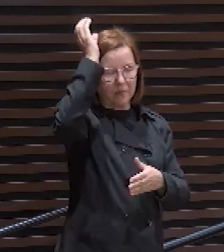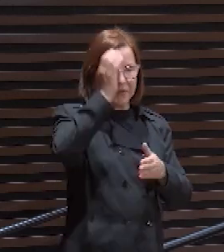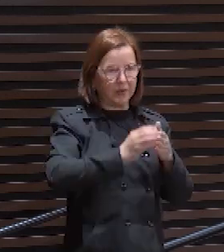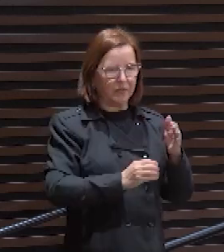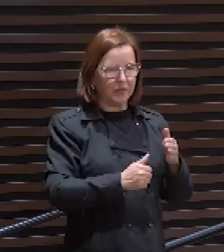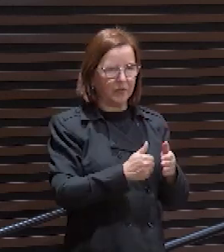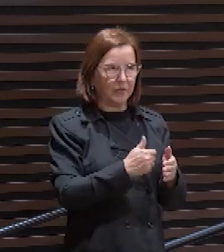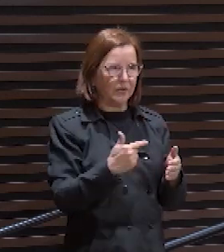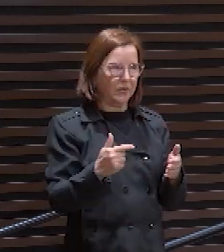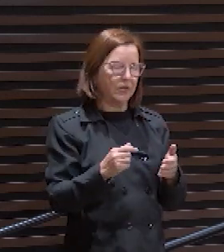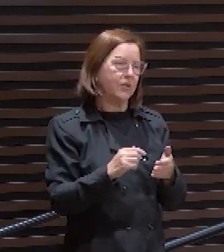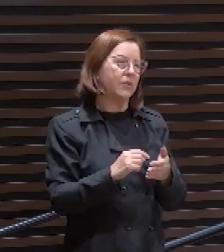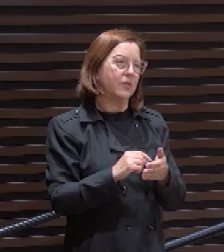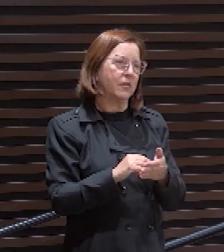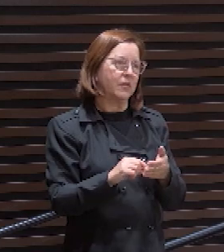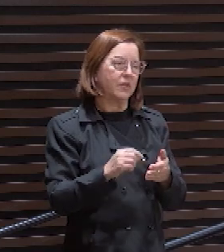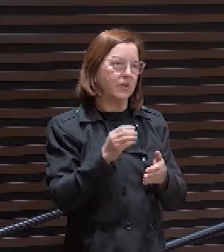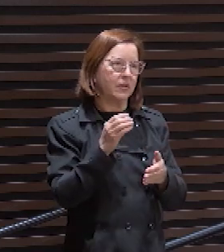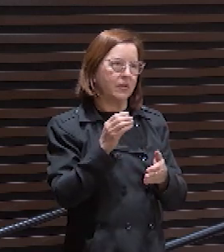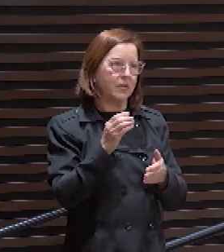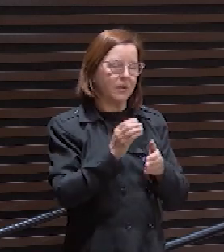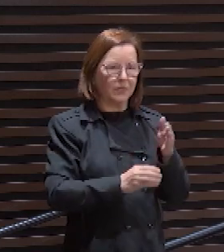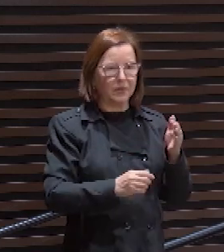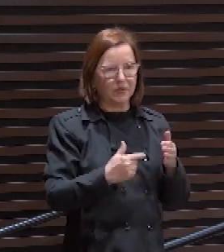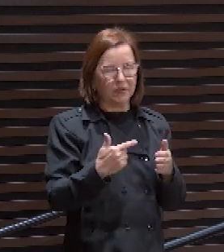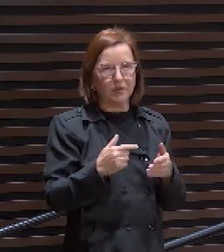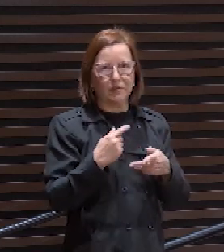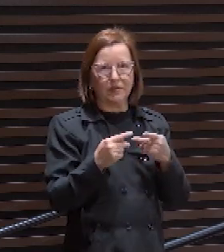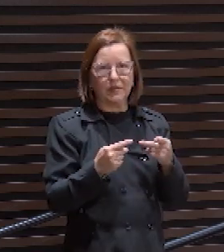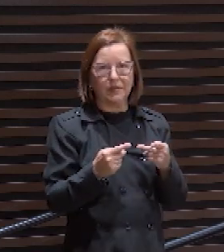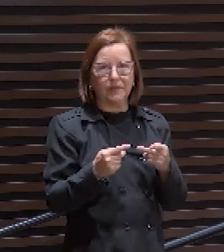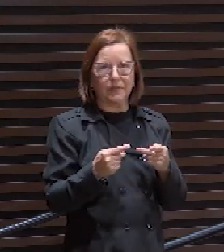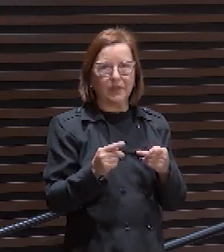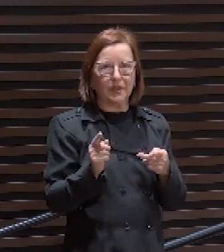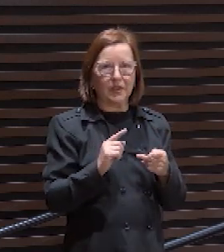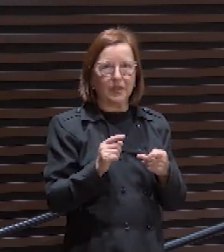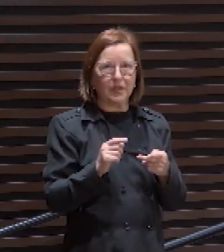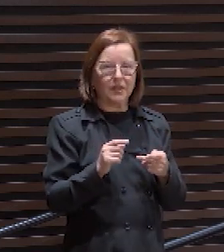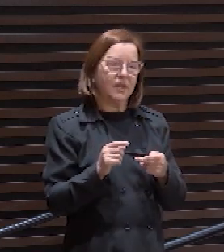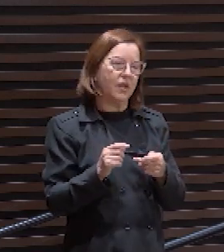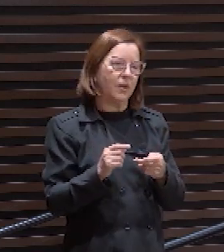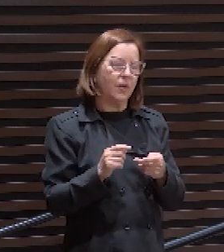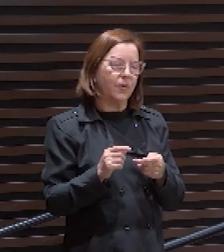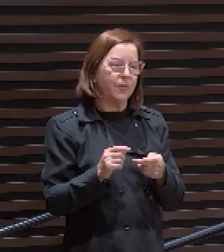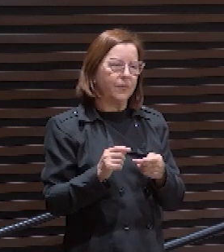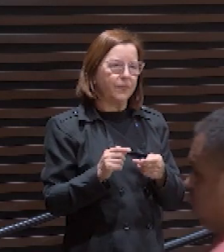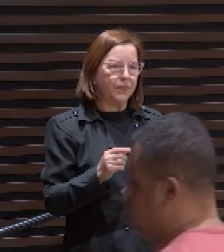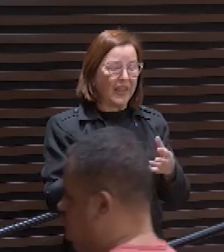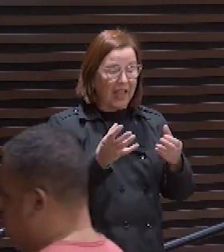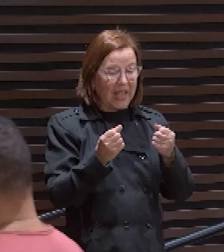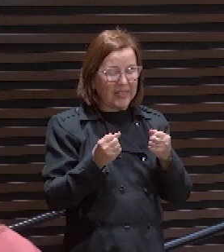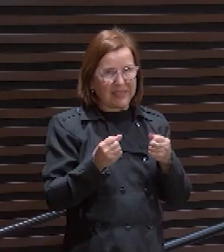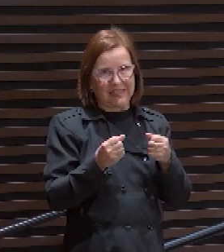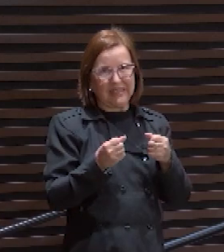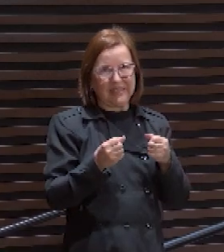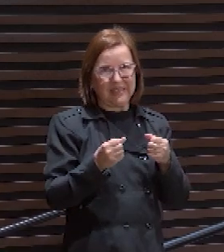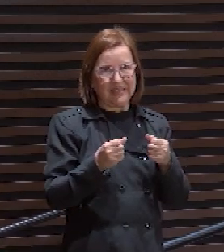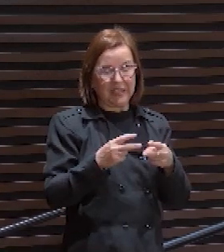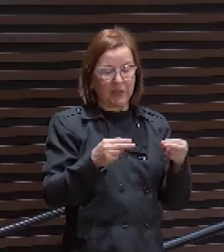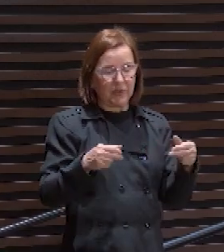Paulo nos exorta: e não vos conformeis com este século, mas transformai-vos